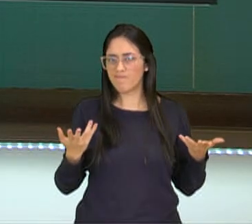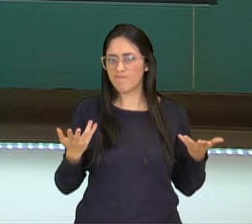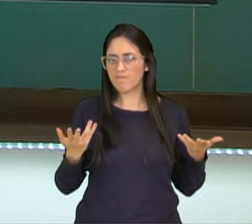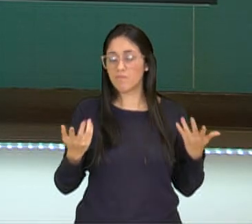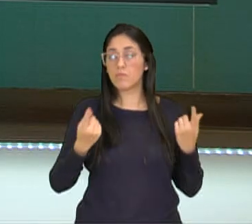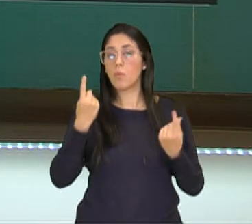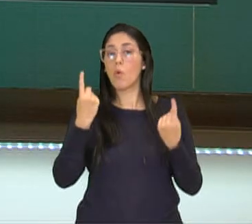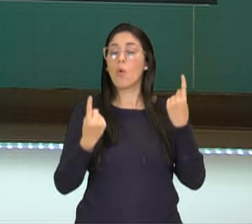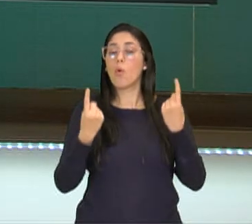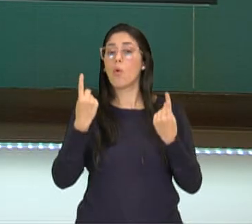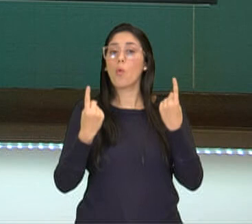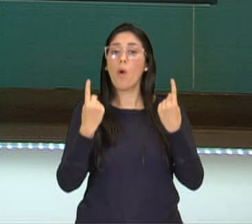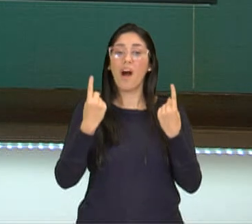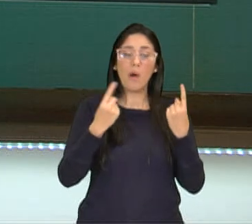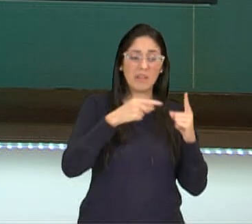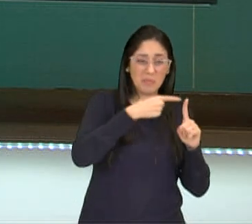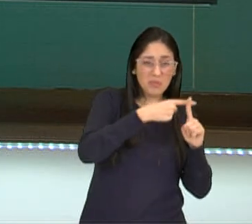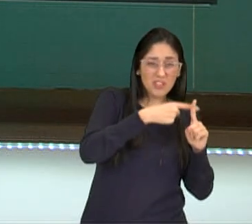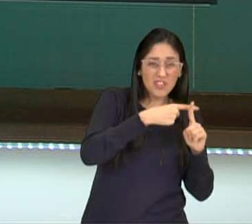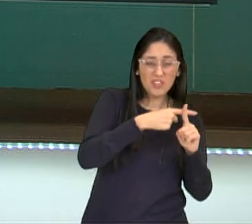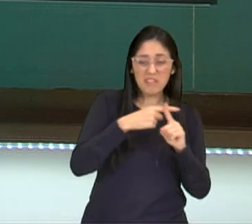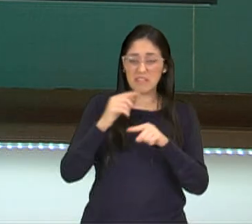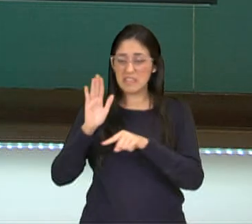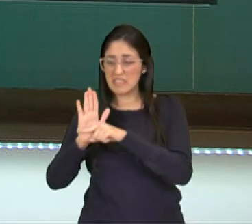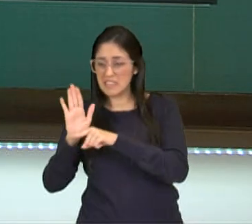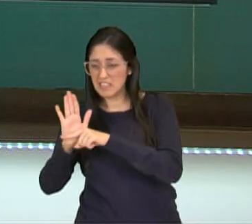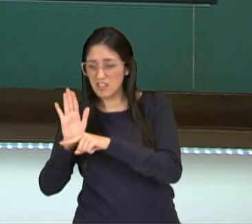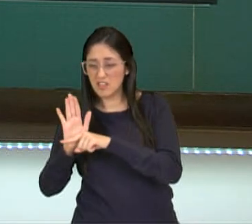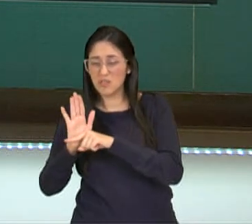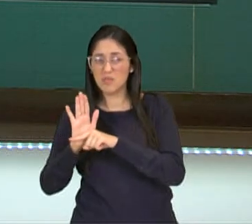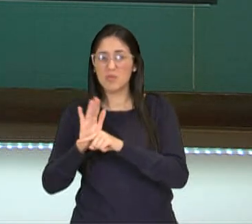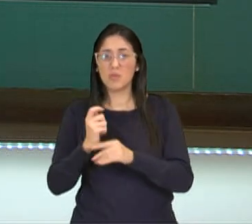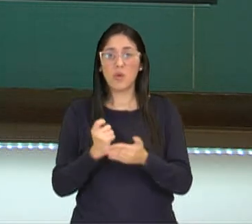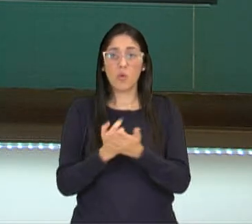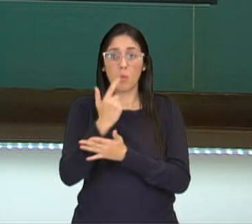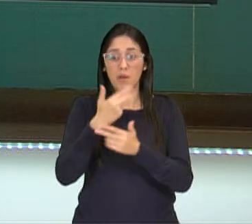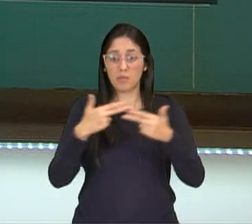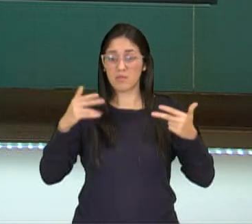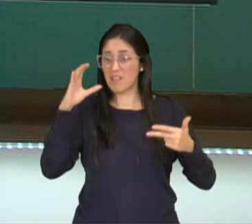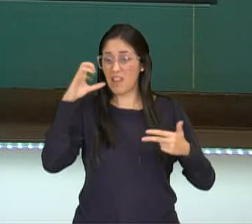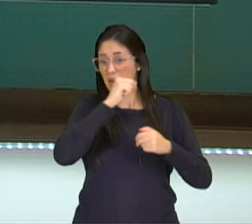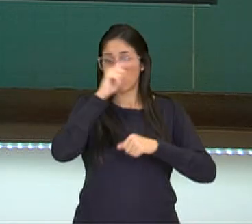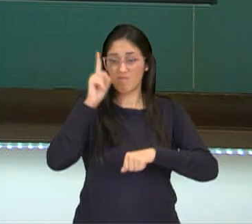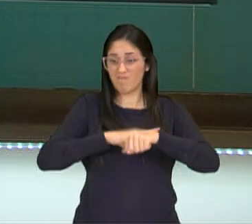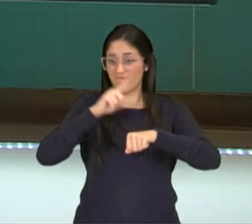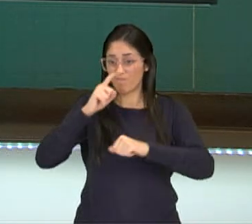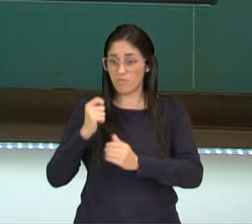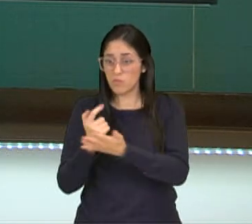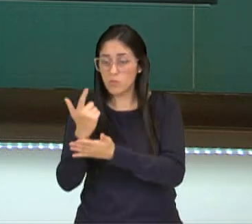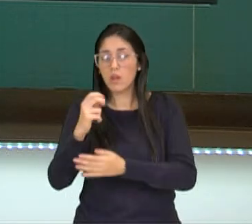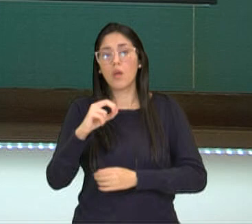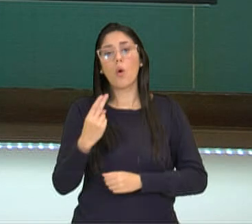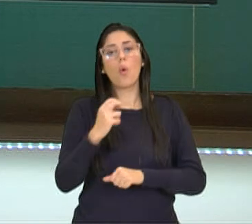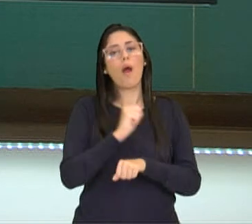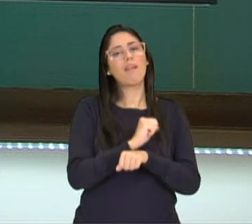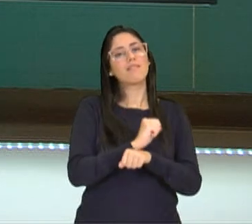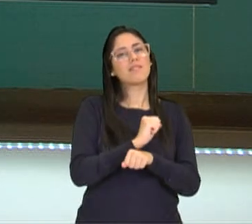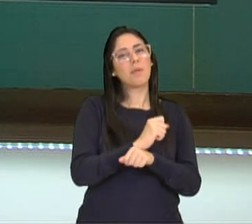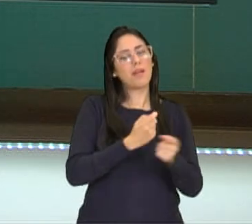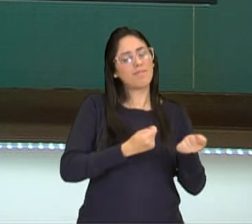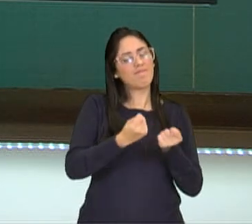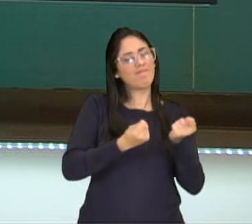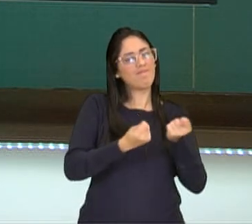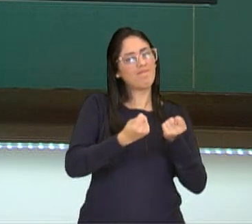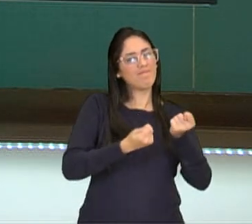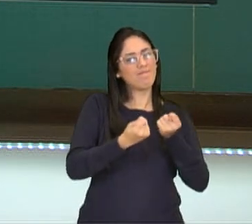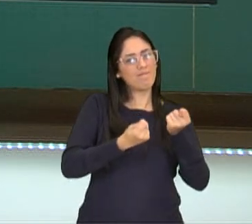as vantagens e desvantagens de comprar um produto imediatamente ou esperar para economizar